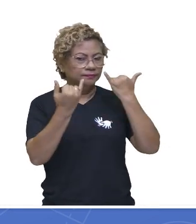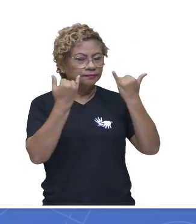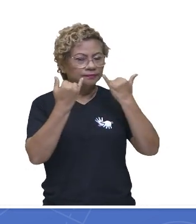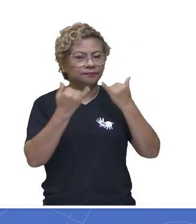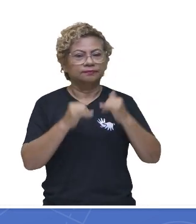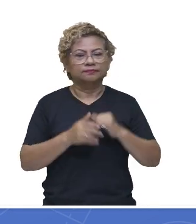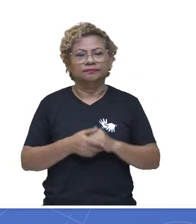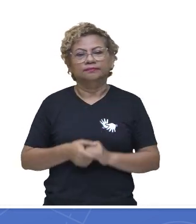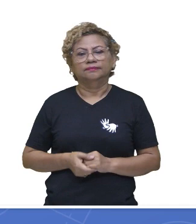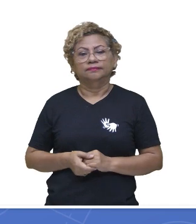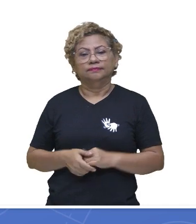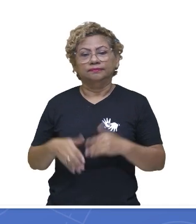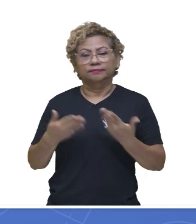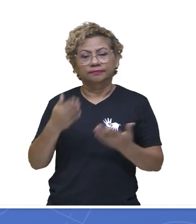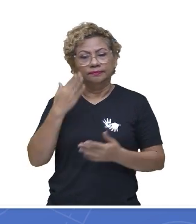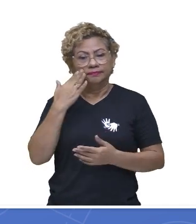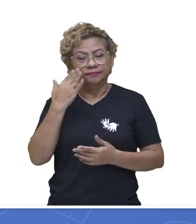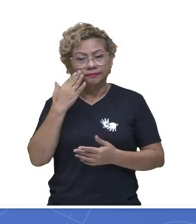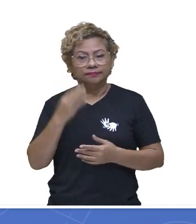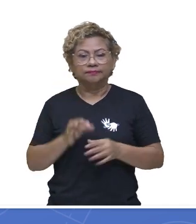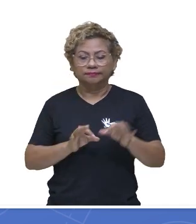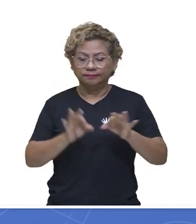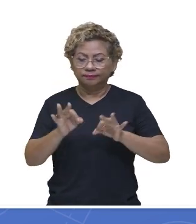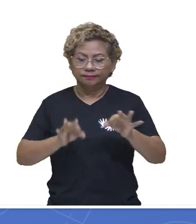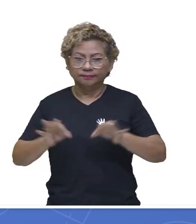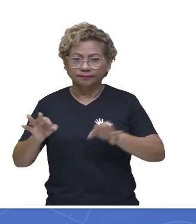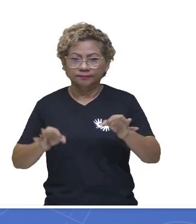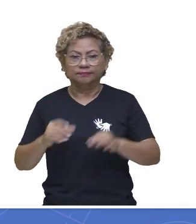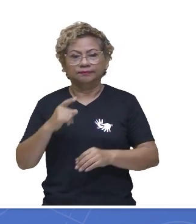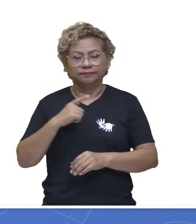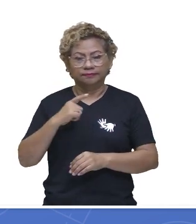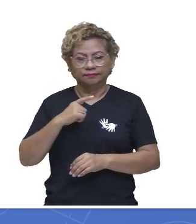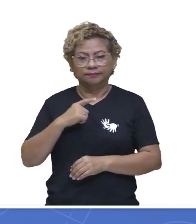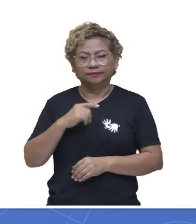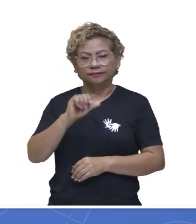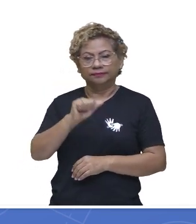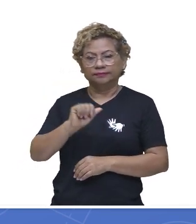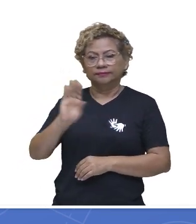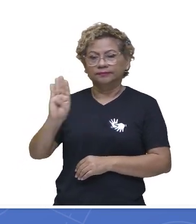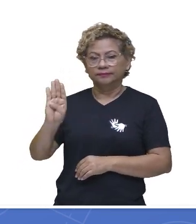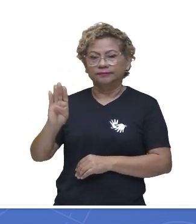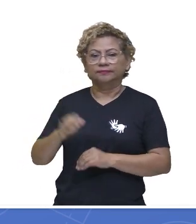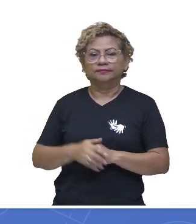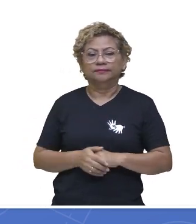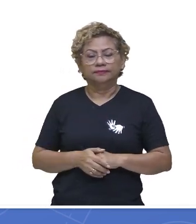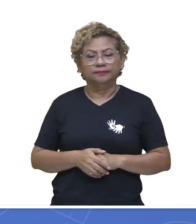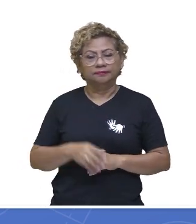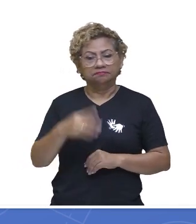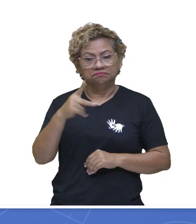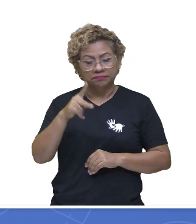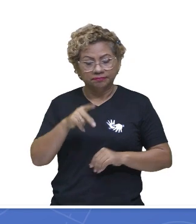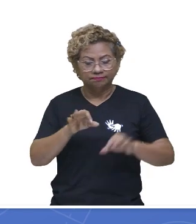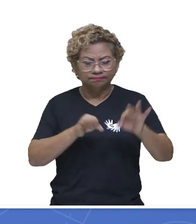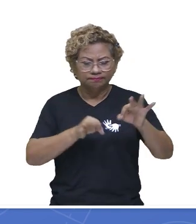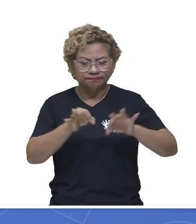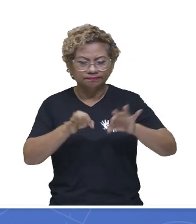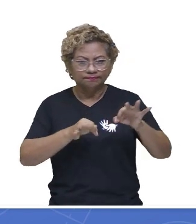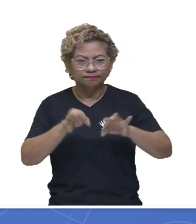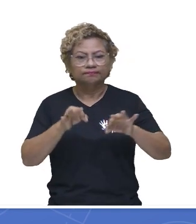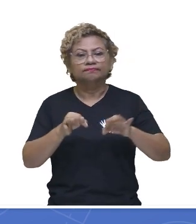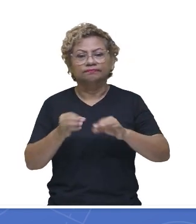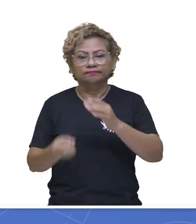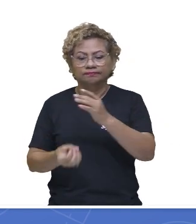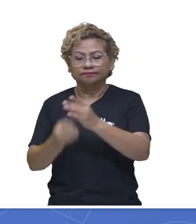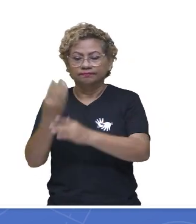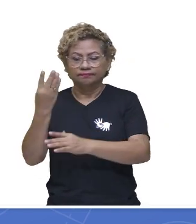as matrizes. Então, vejam. Eu tenho aqui duas matrizes também, tá? Essas duas matrizes